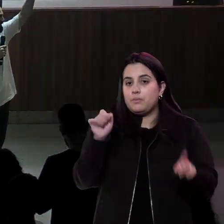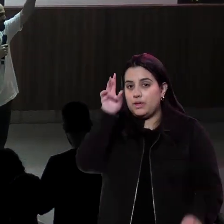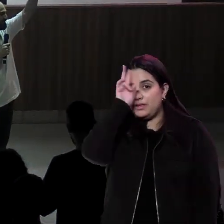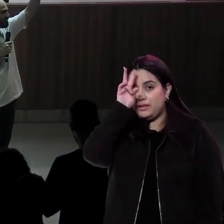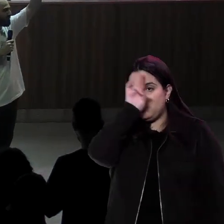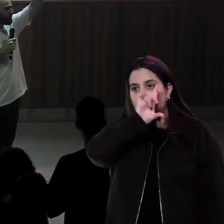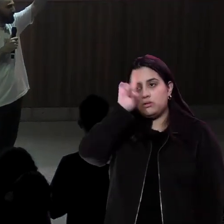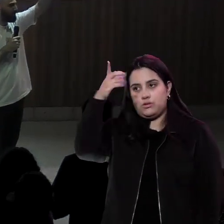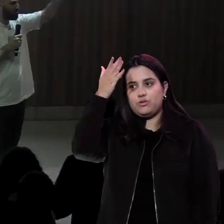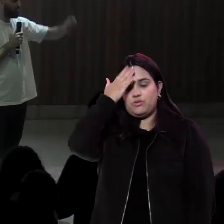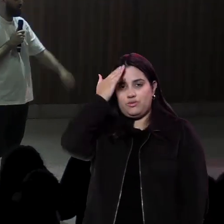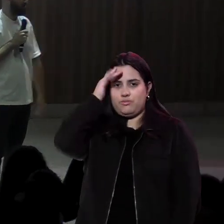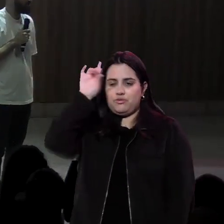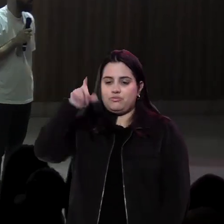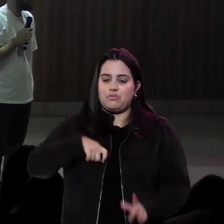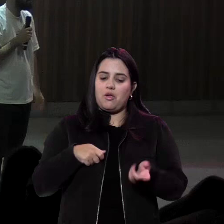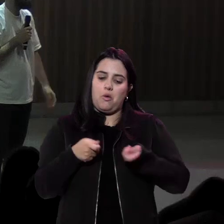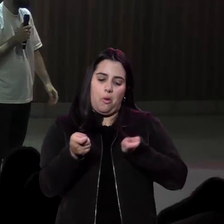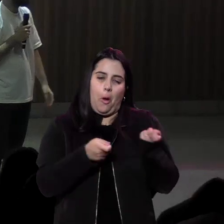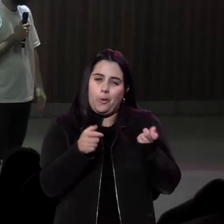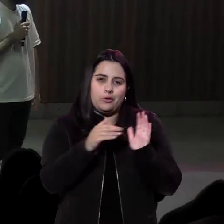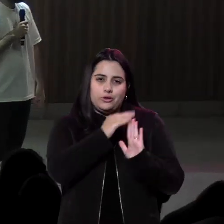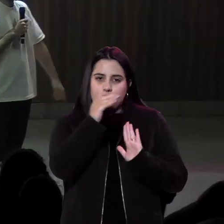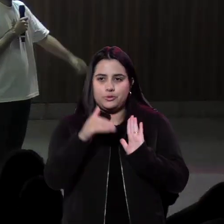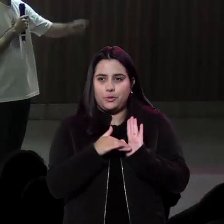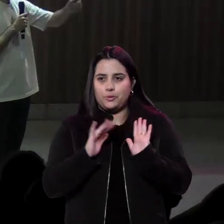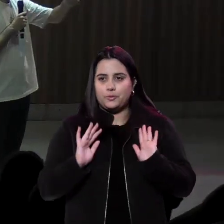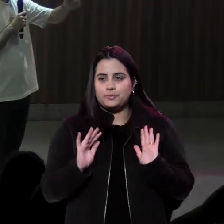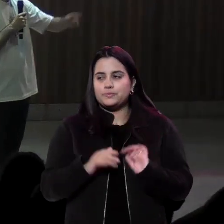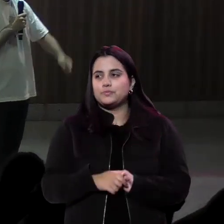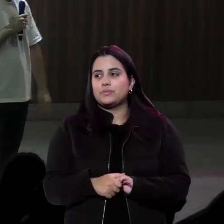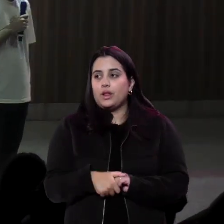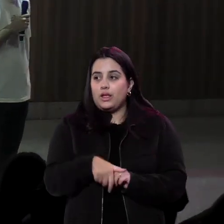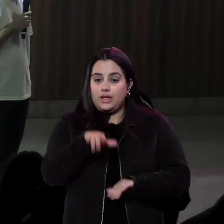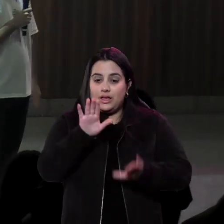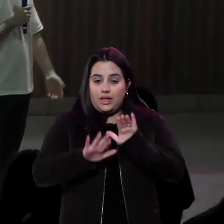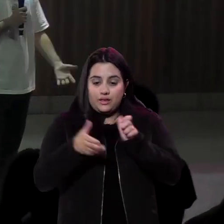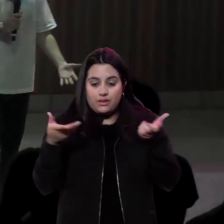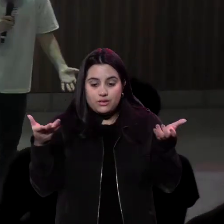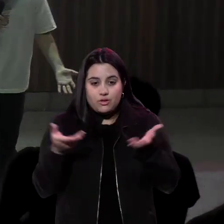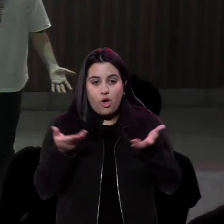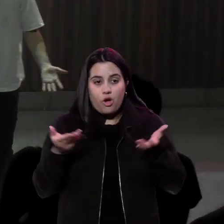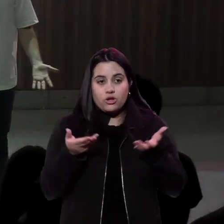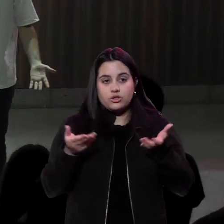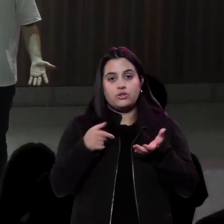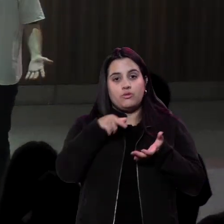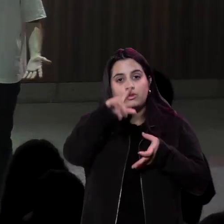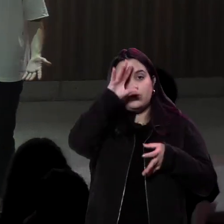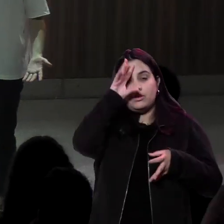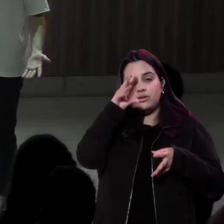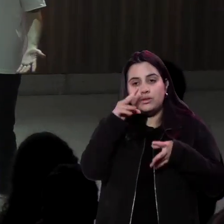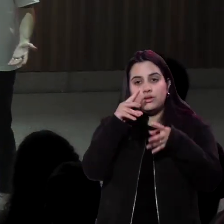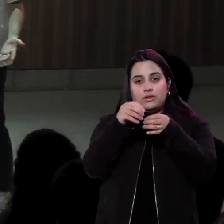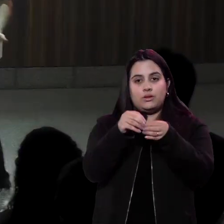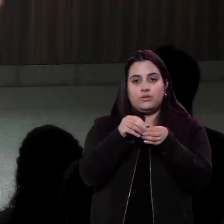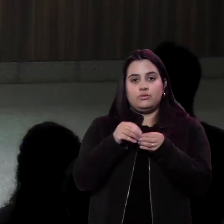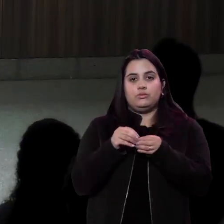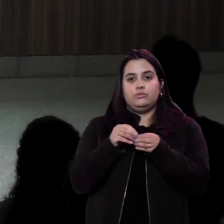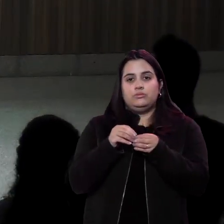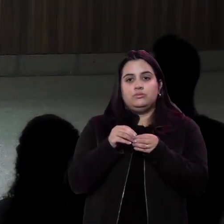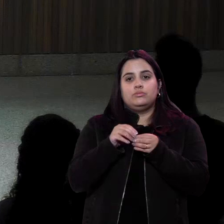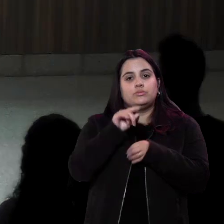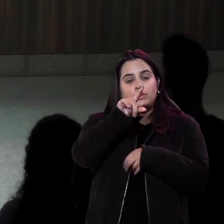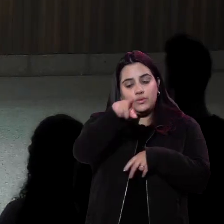sabe, Ele tem tudo sob controle. E talvez hoje você entendeu que